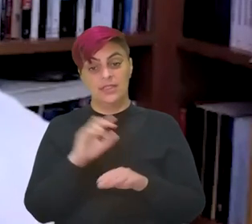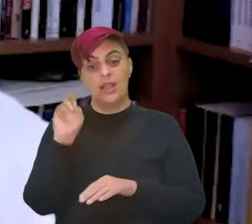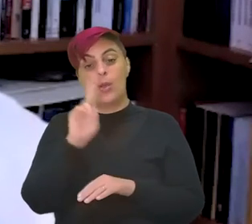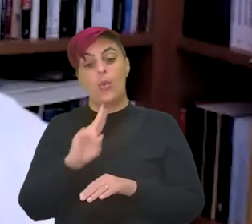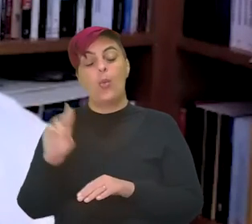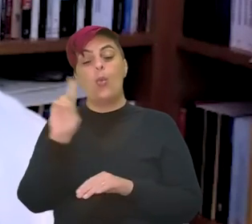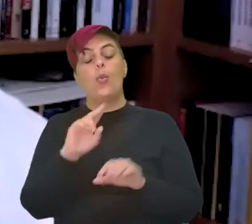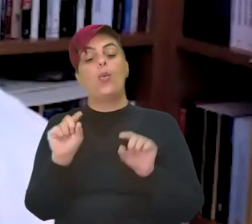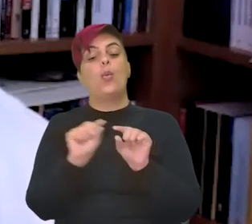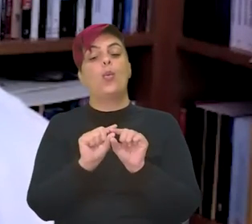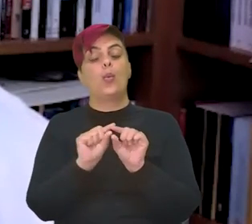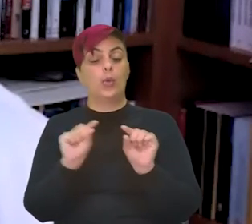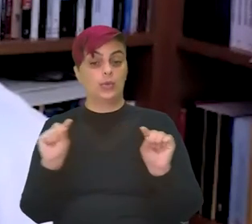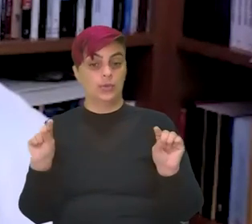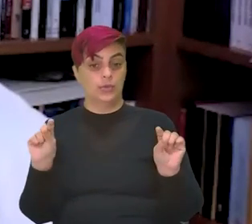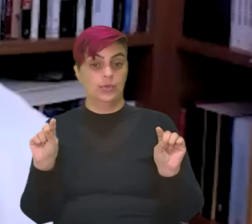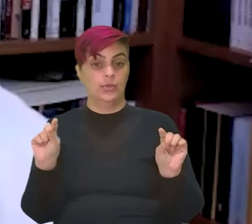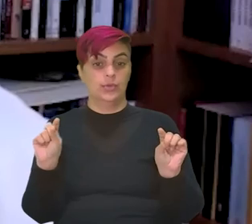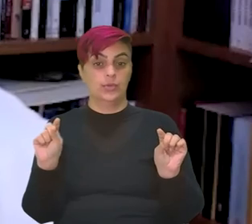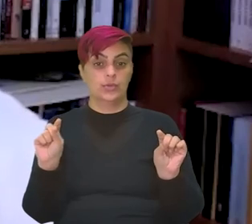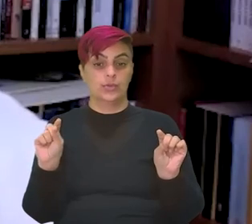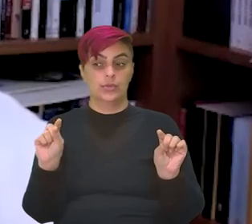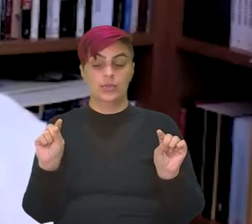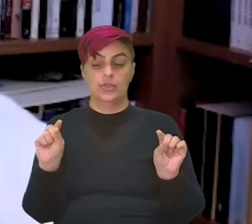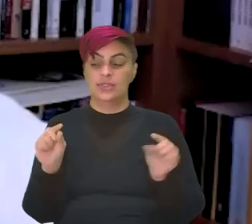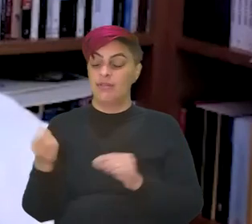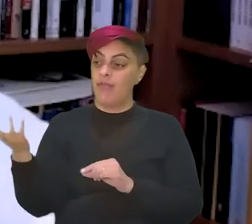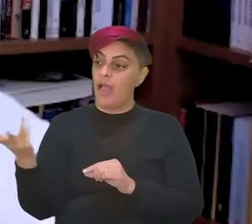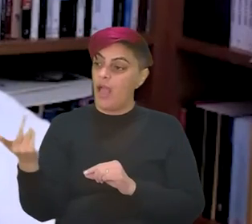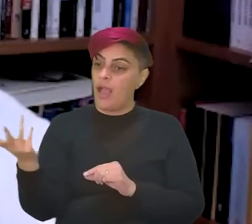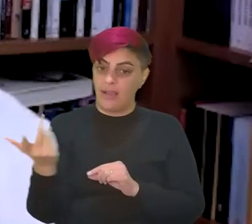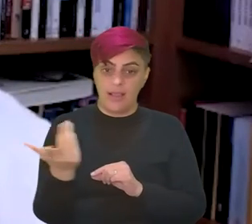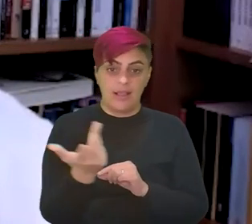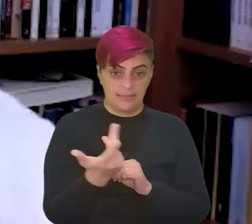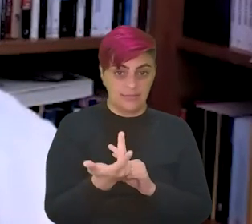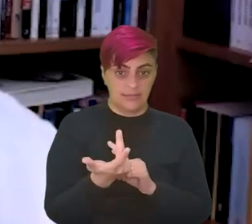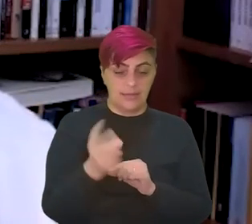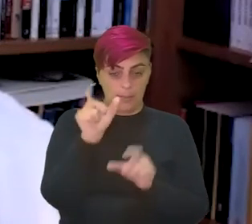fazia uso do título para chamar atenção. Então,